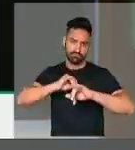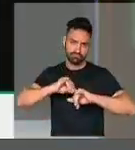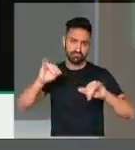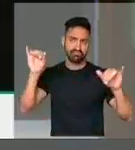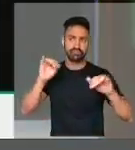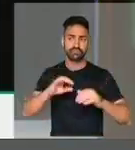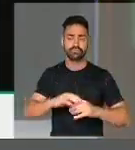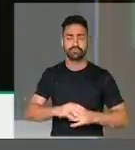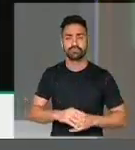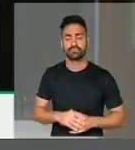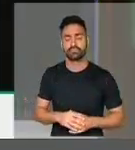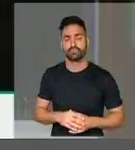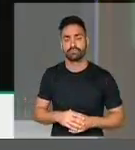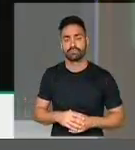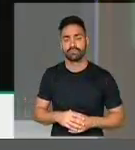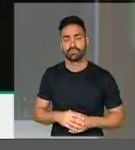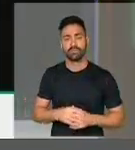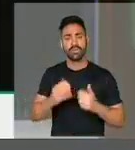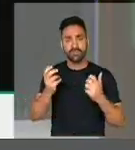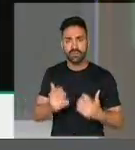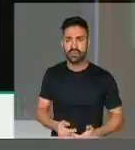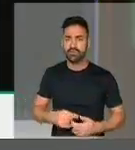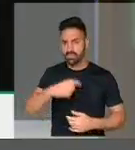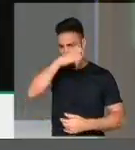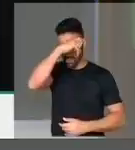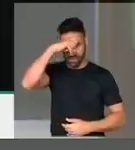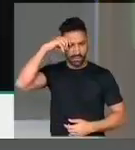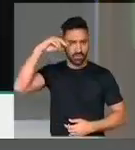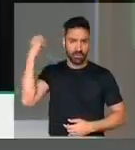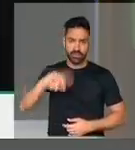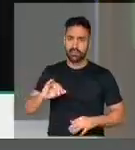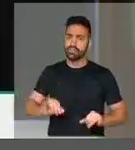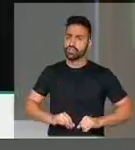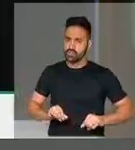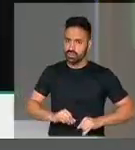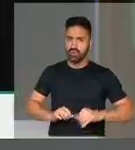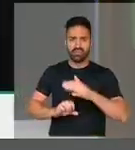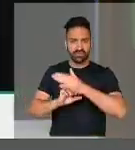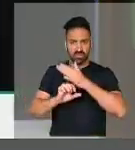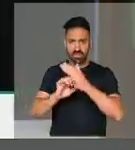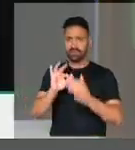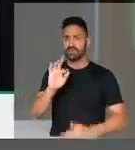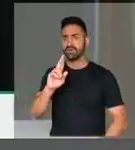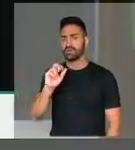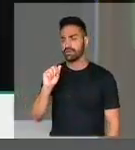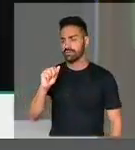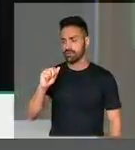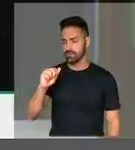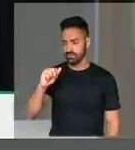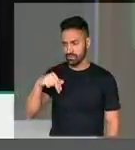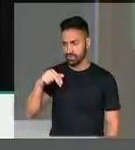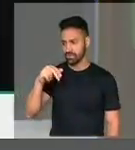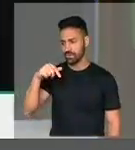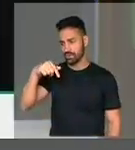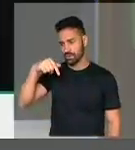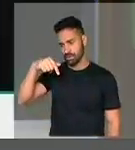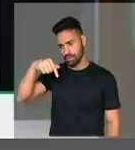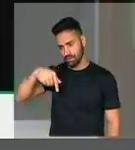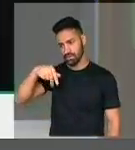fala do martírio por que passam esses franqueados, e que essa frente